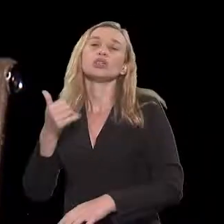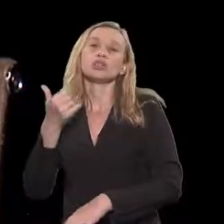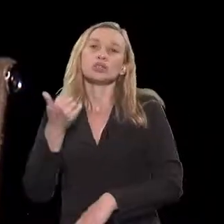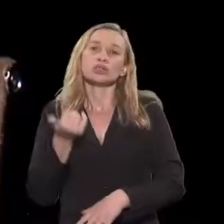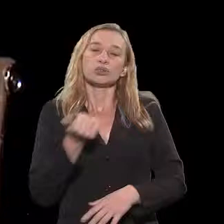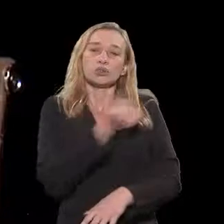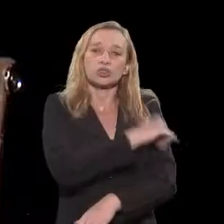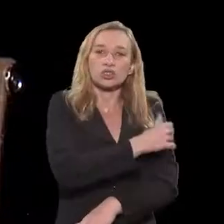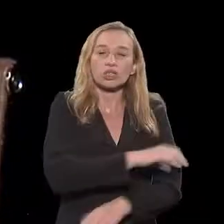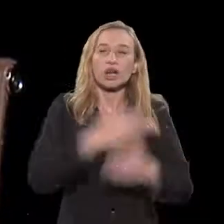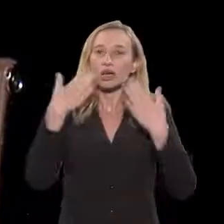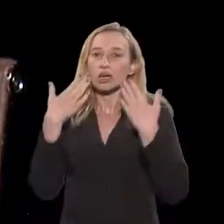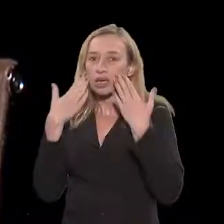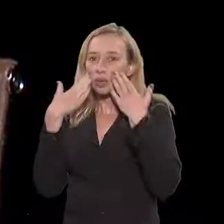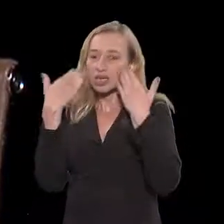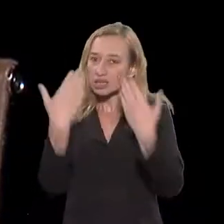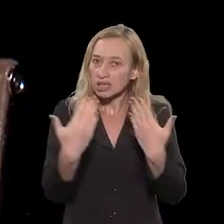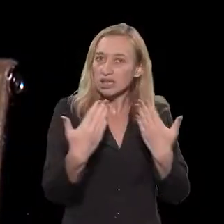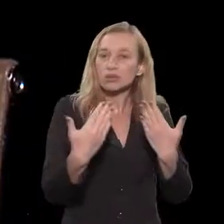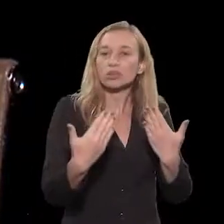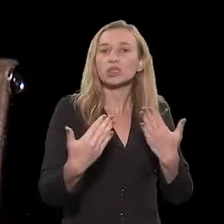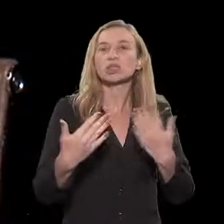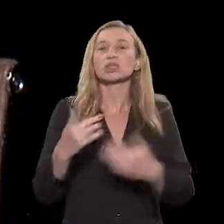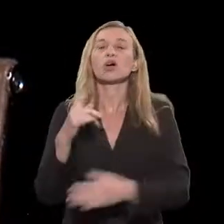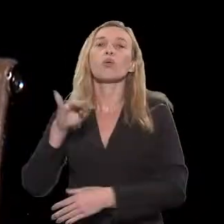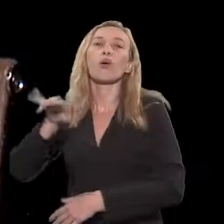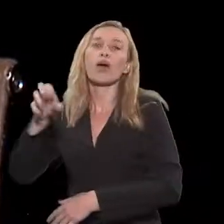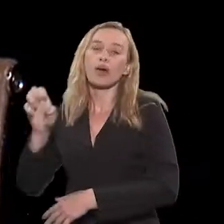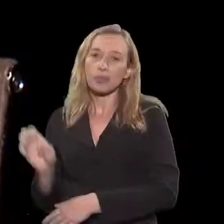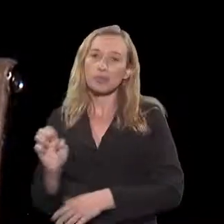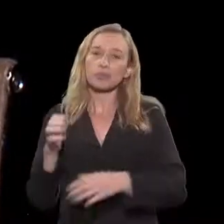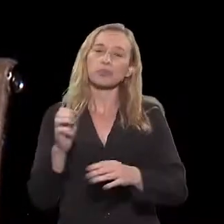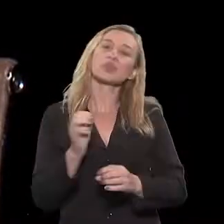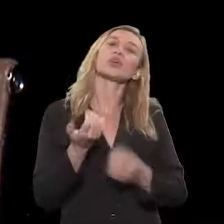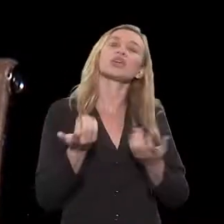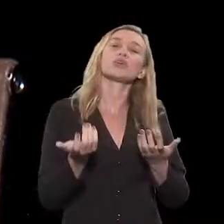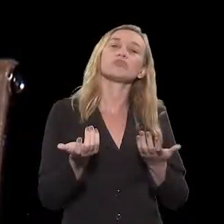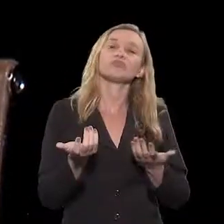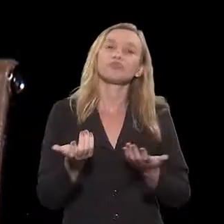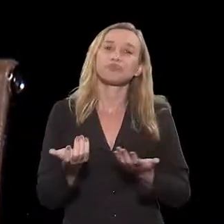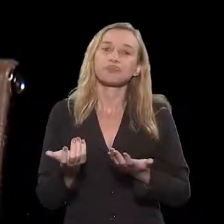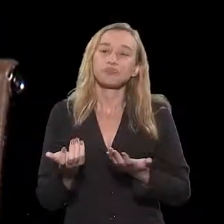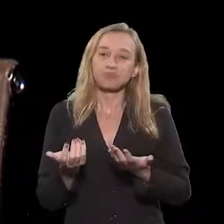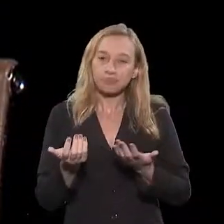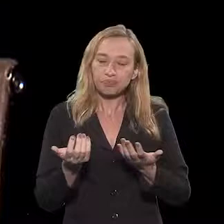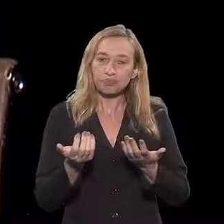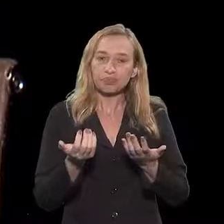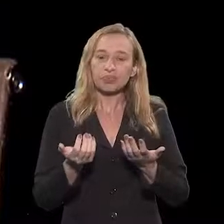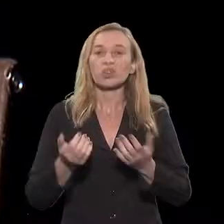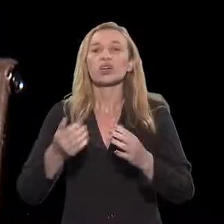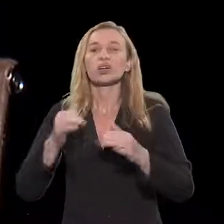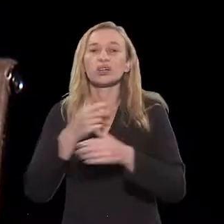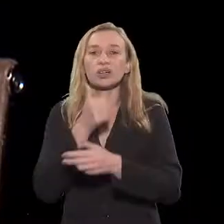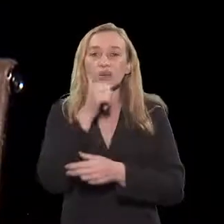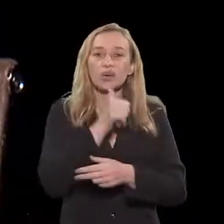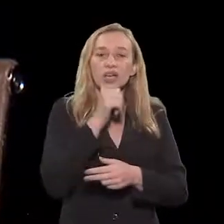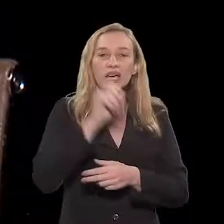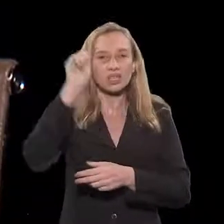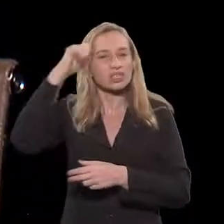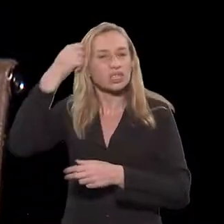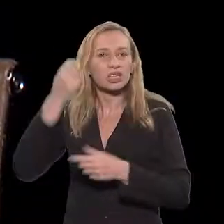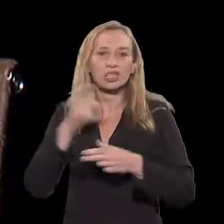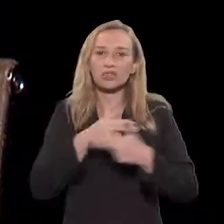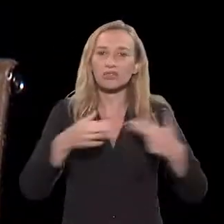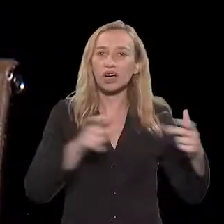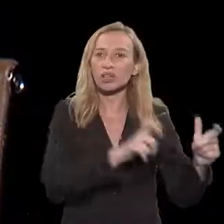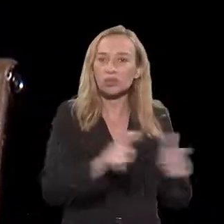É idealizadora e apresentadora da websérie Rodadas, que tem como missão a inserção de mulheres